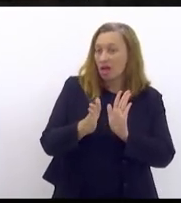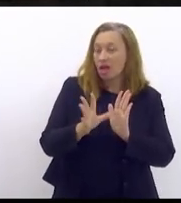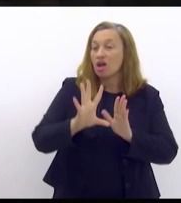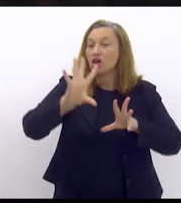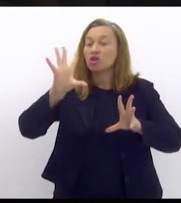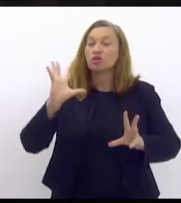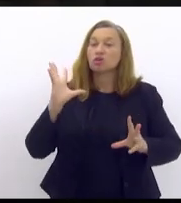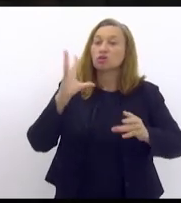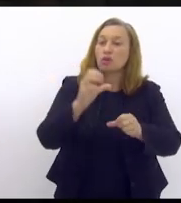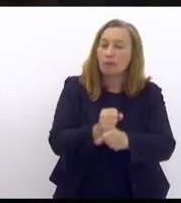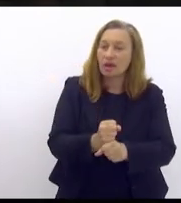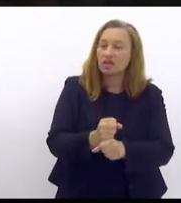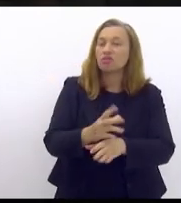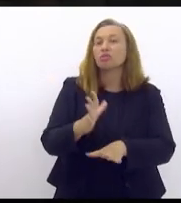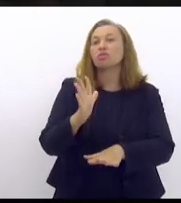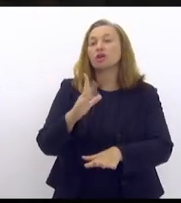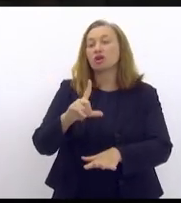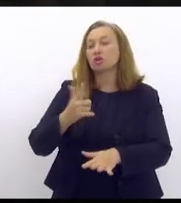as existentes,